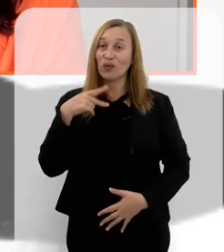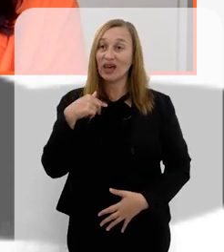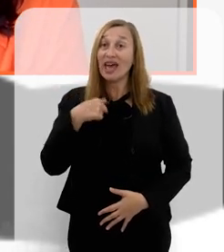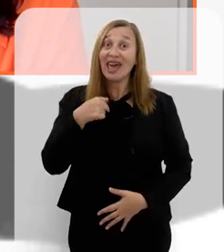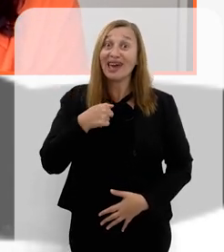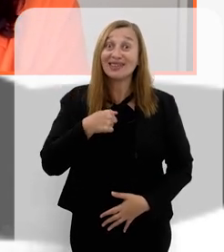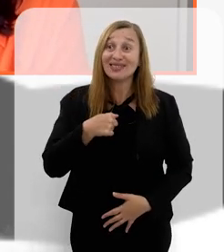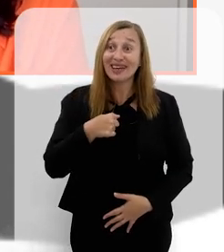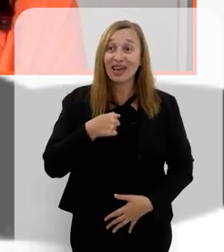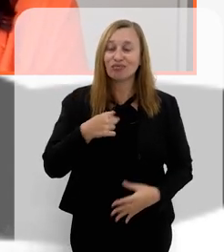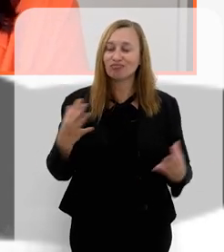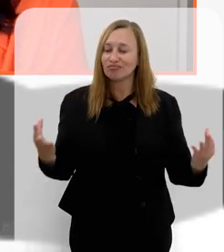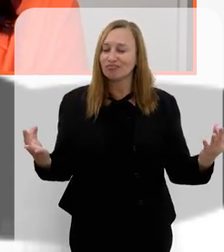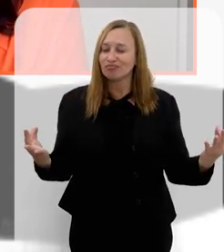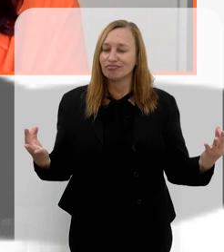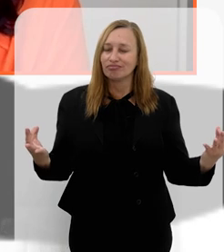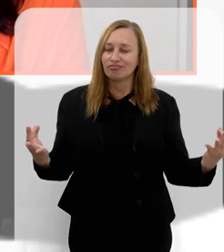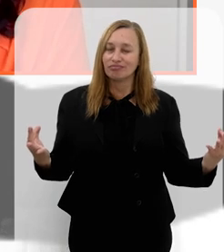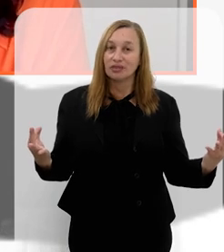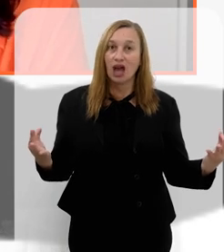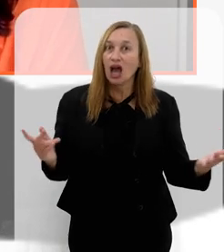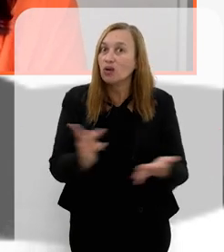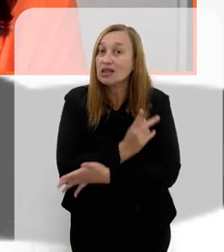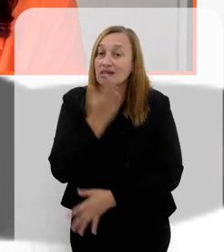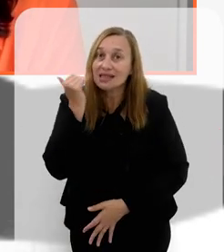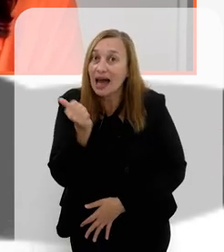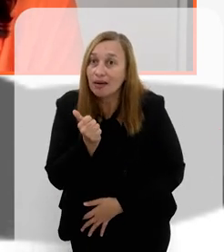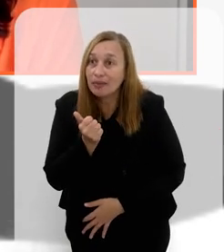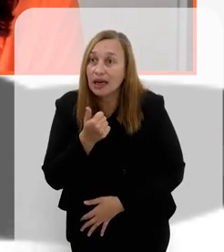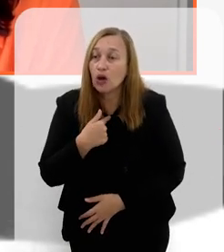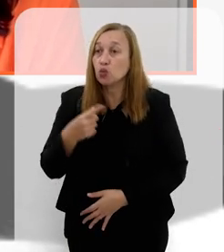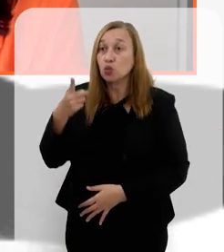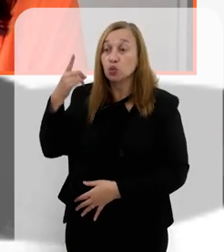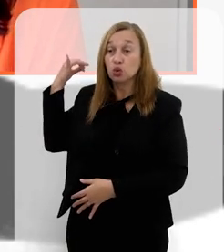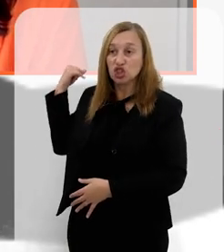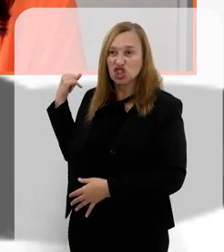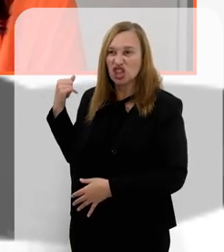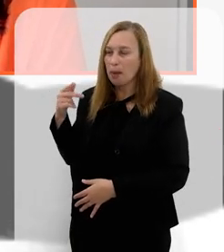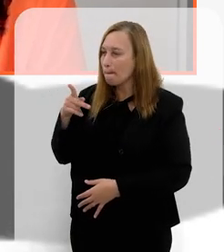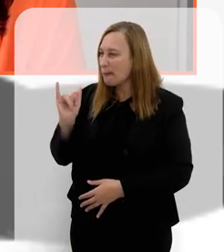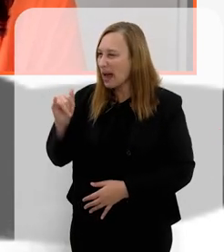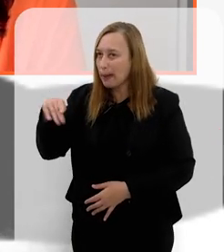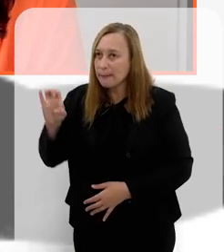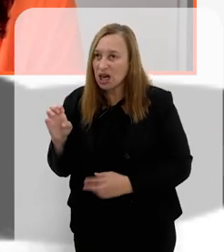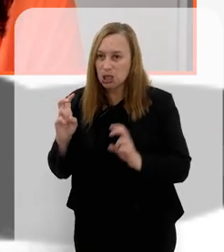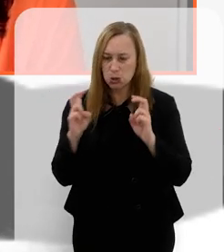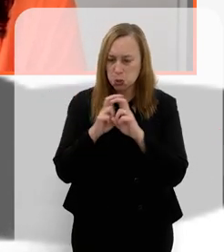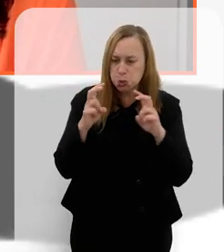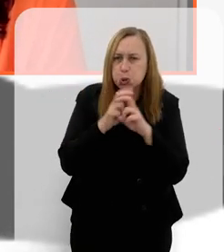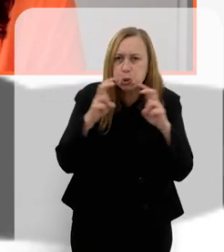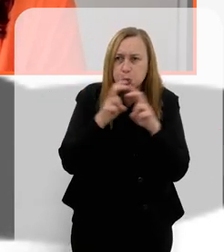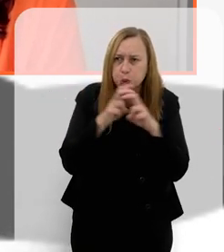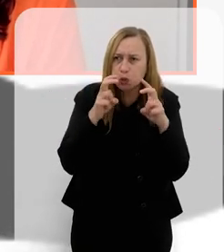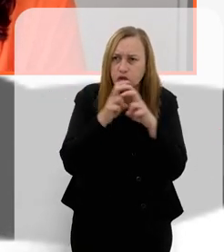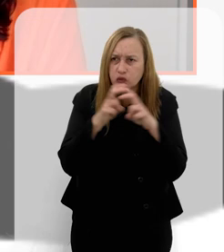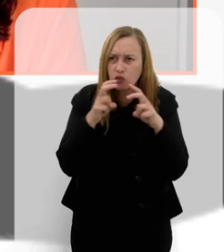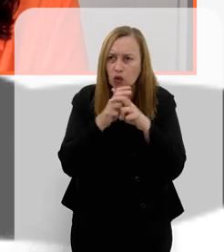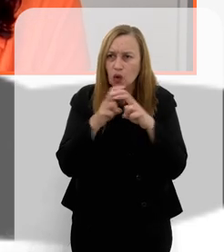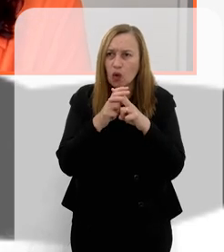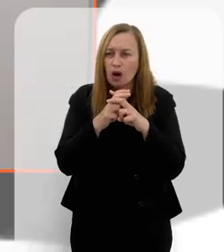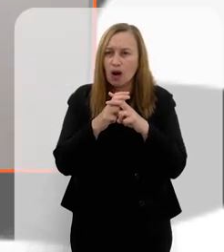assim: eu meditei, sabe o que aconteceu? Teve um dia que meu pai e minha mãe estavam